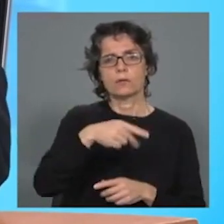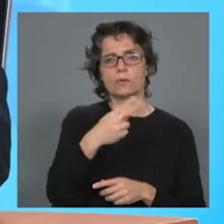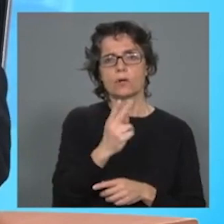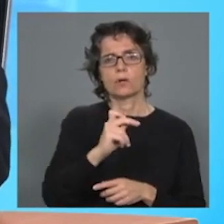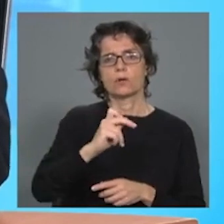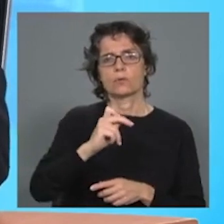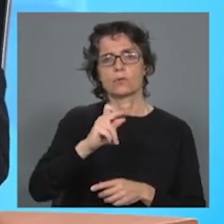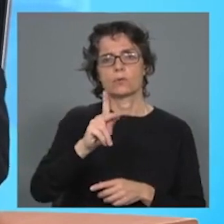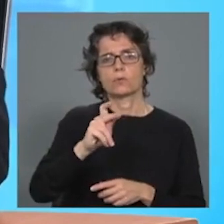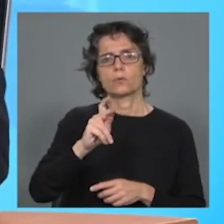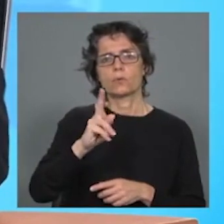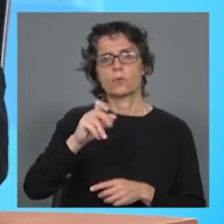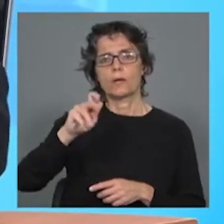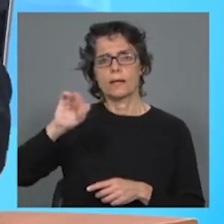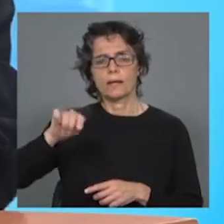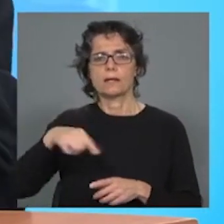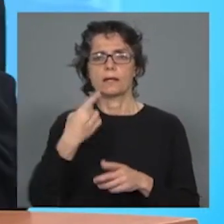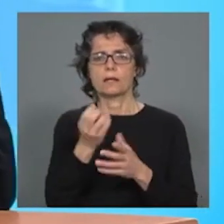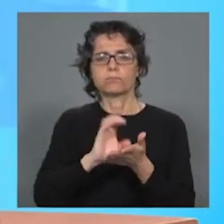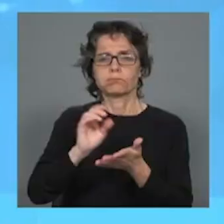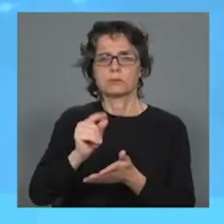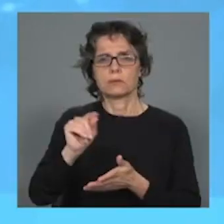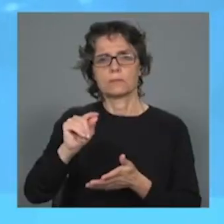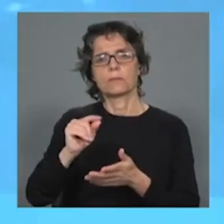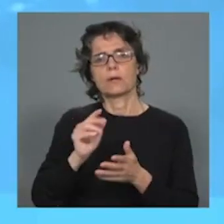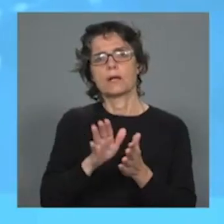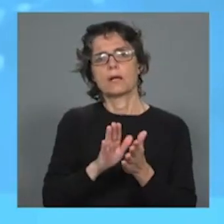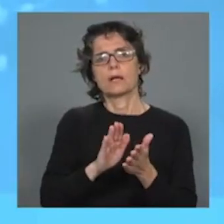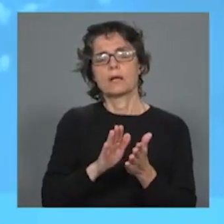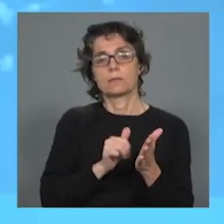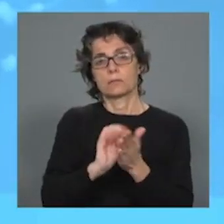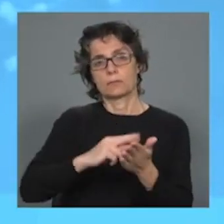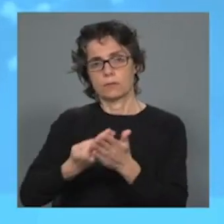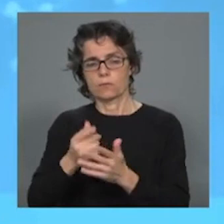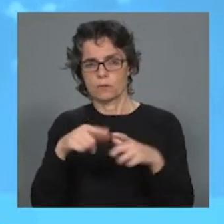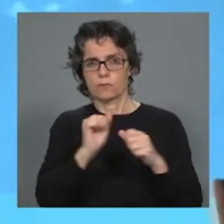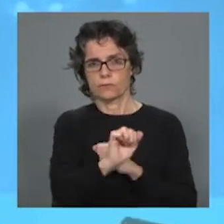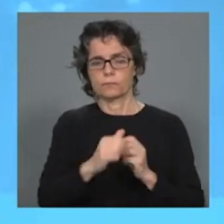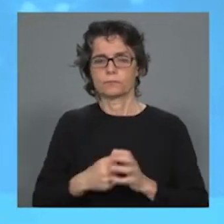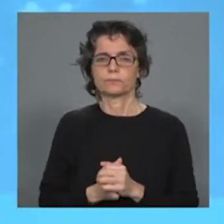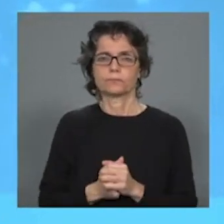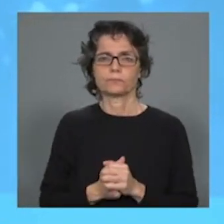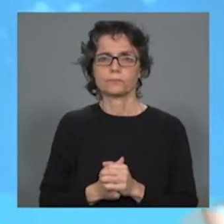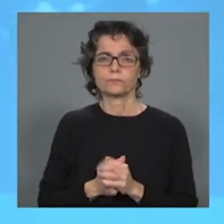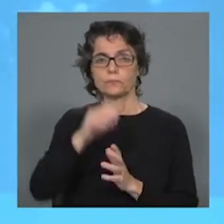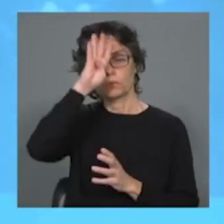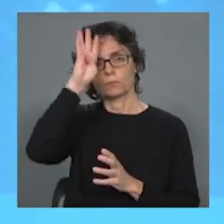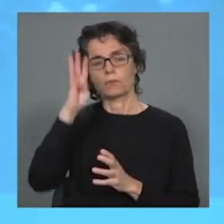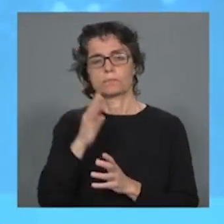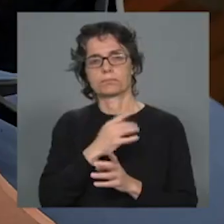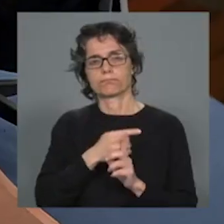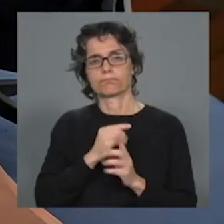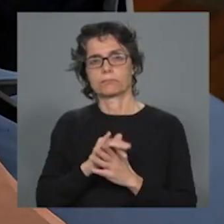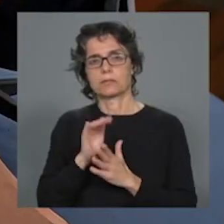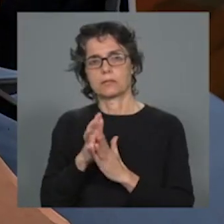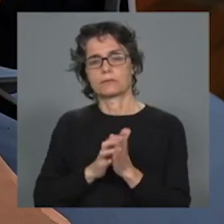da Bíblia em Tuareg. O Papa Francisco, na encíclica Fratelli Tutti, também é uma das personalidades que cita, não é? É verdade.